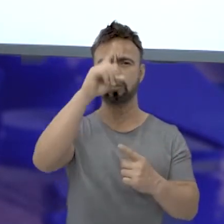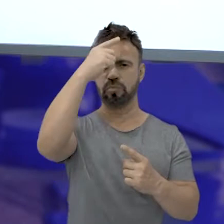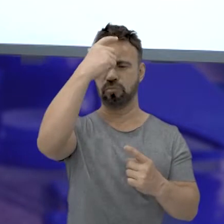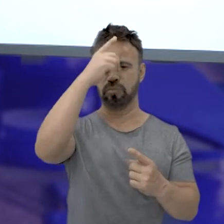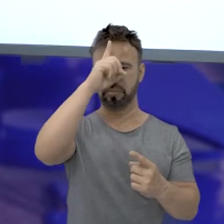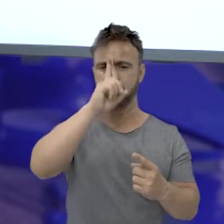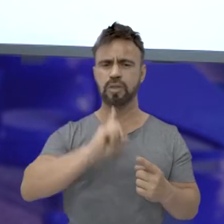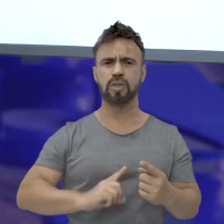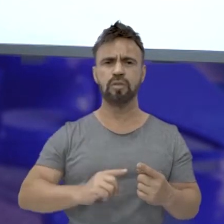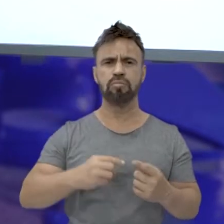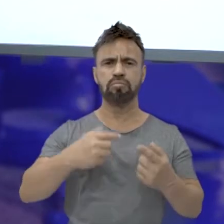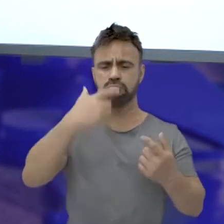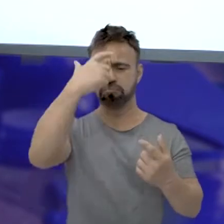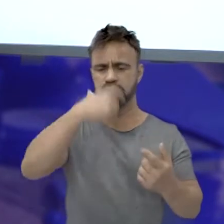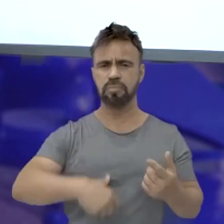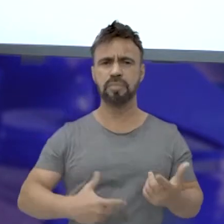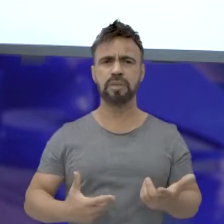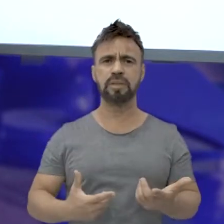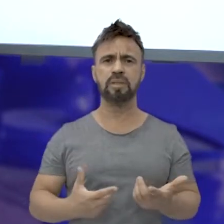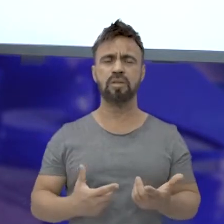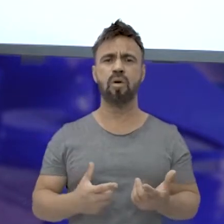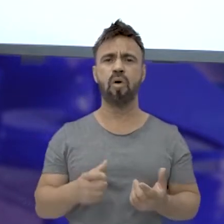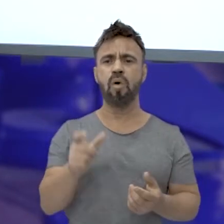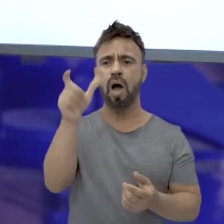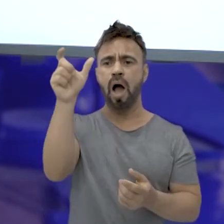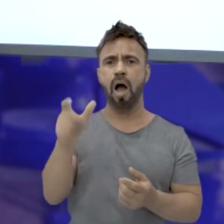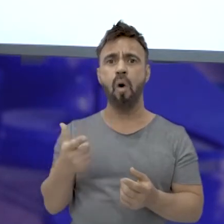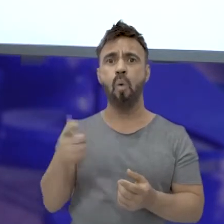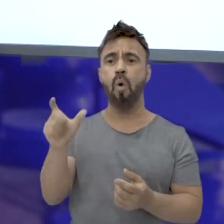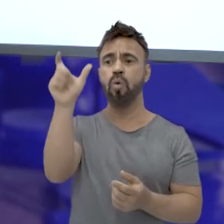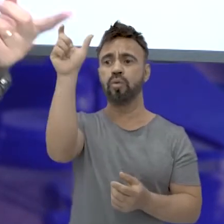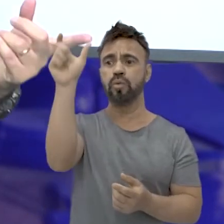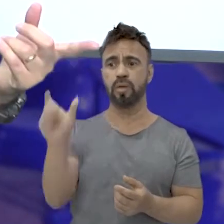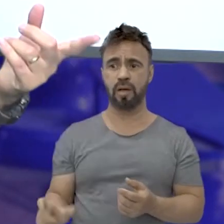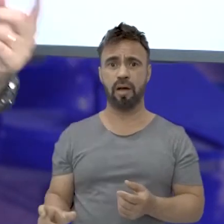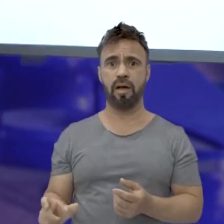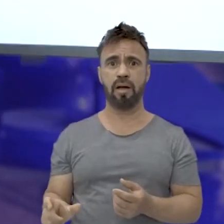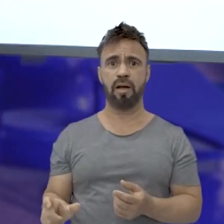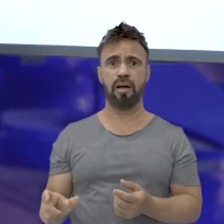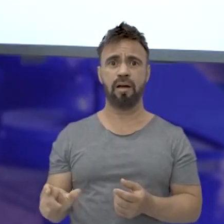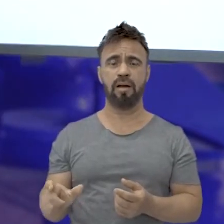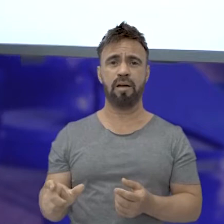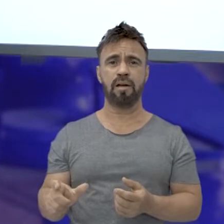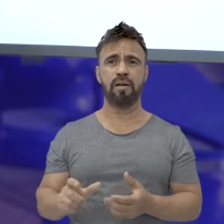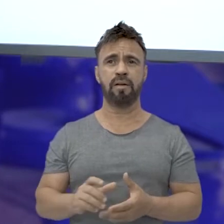Diferença: aquilo que o outro é. Então, aquilo que o outro